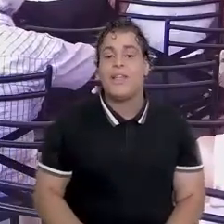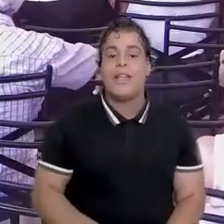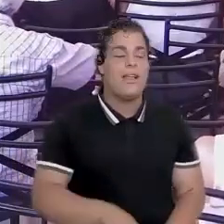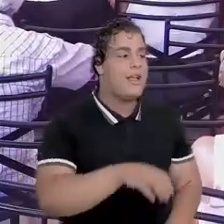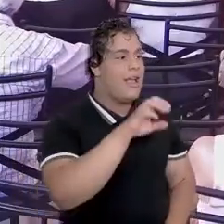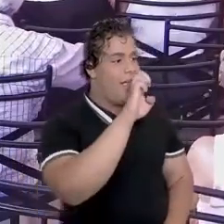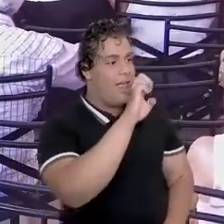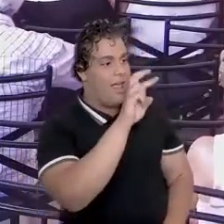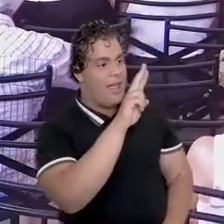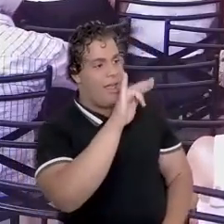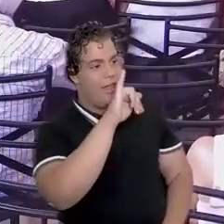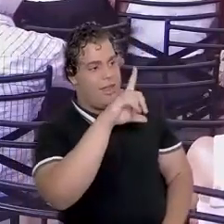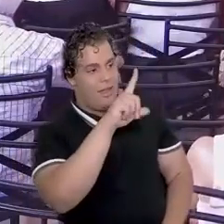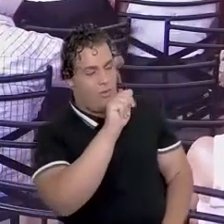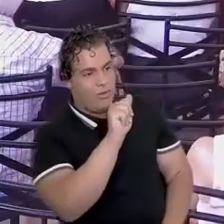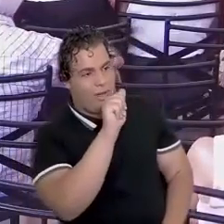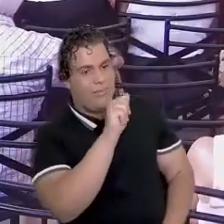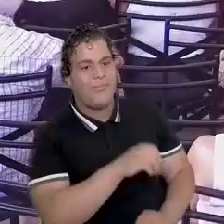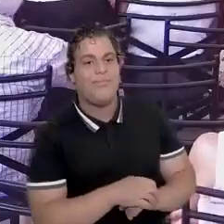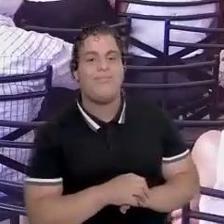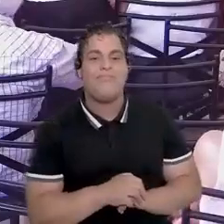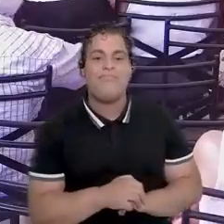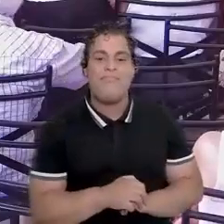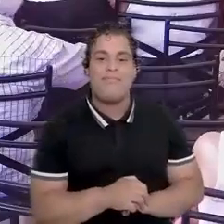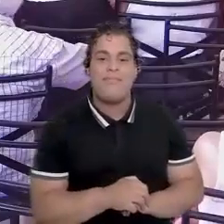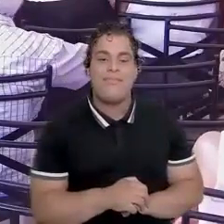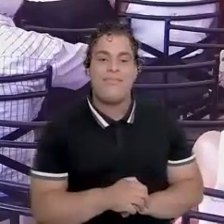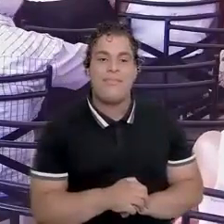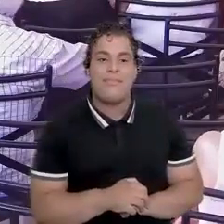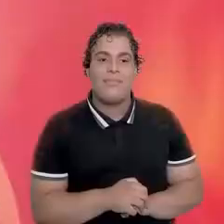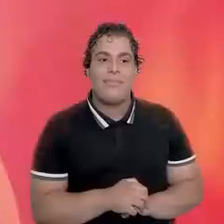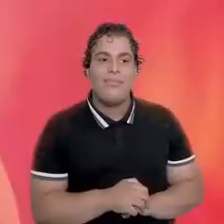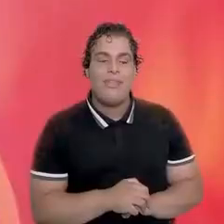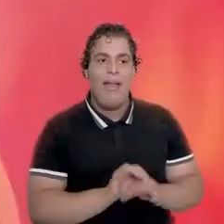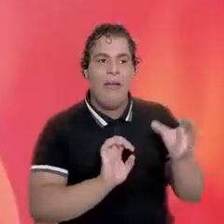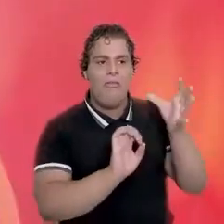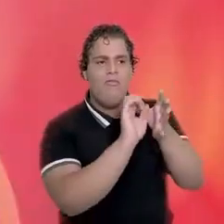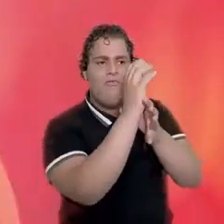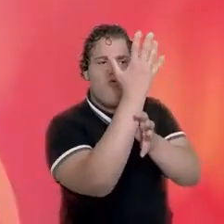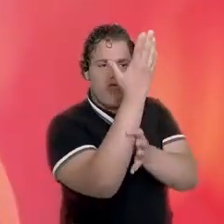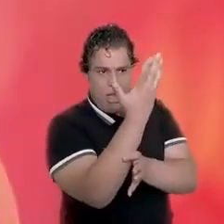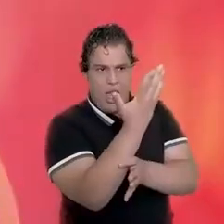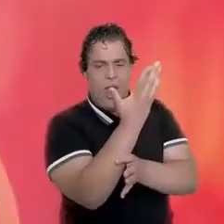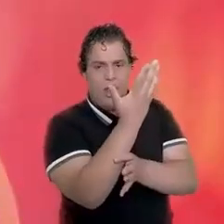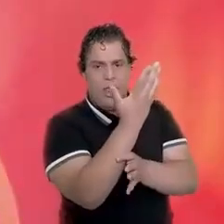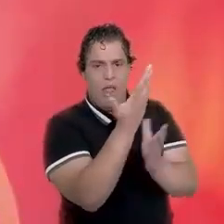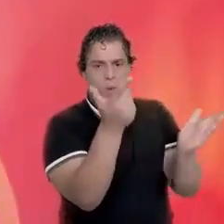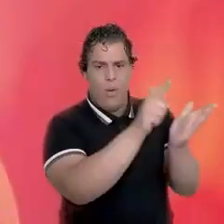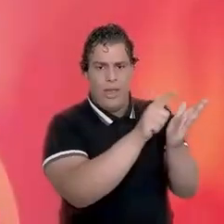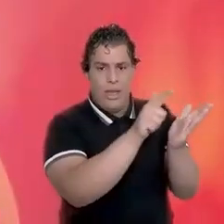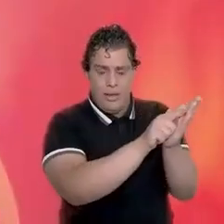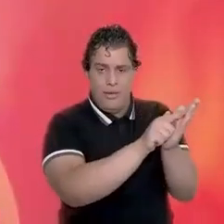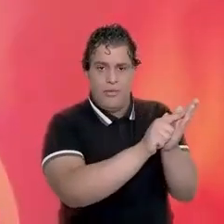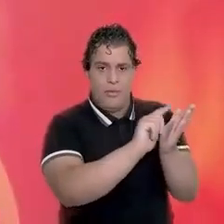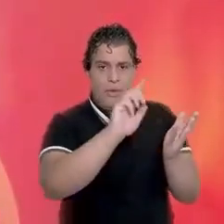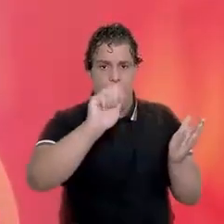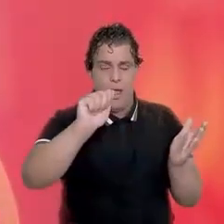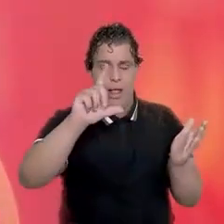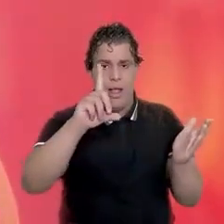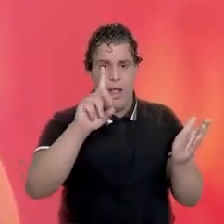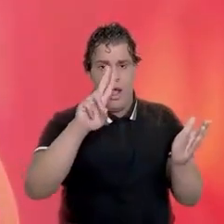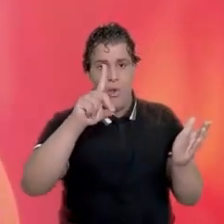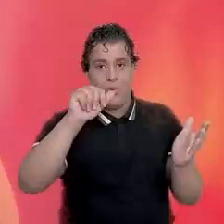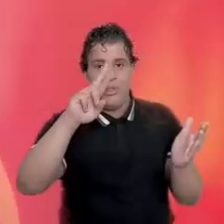Erilda, a aldravia, ela foi fundada, ela foi criada